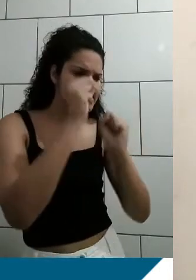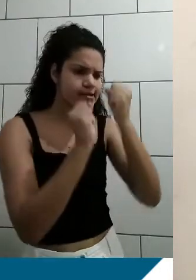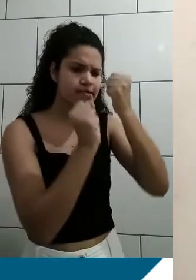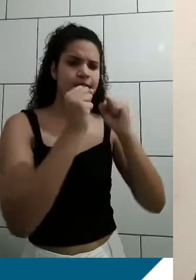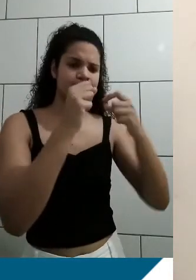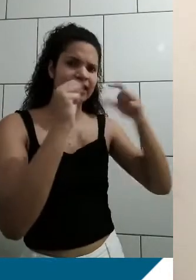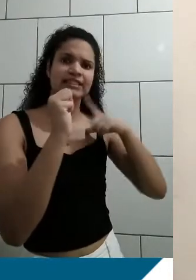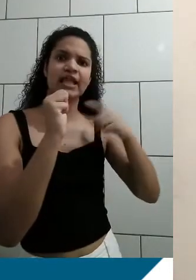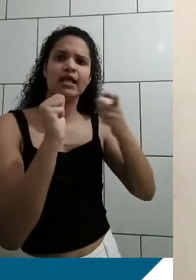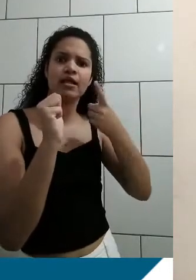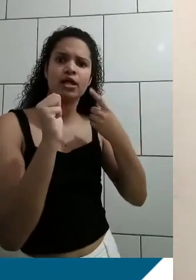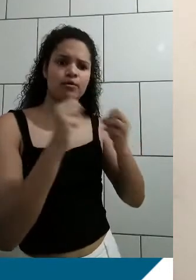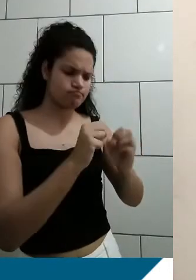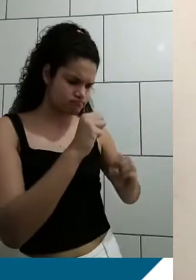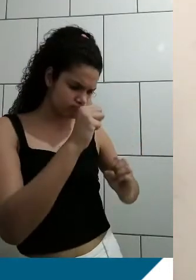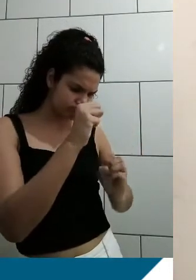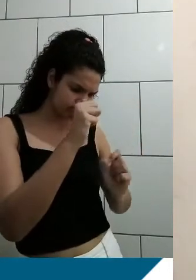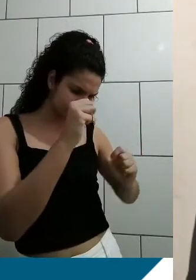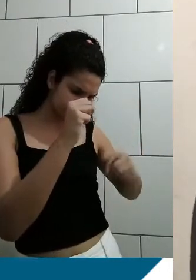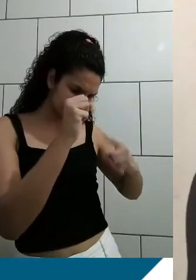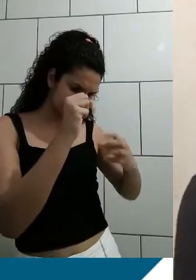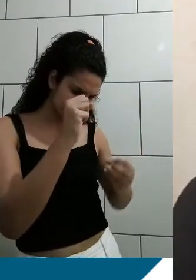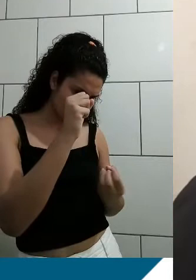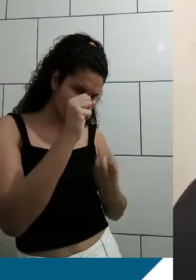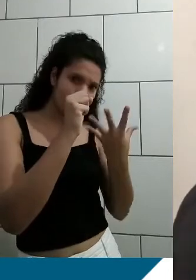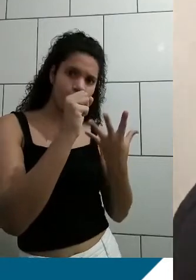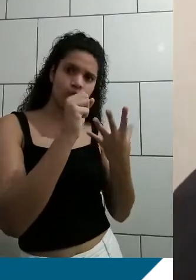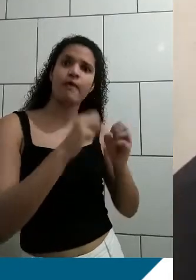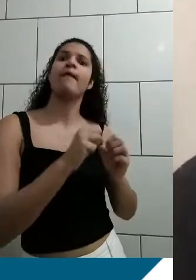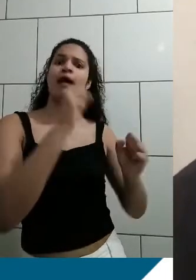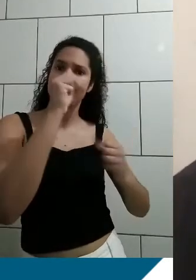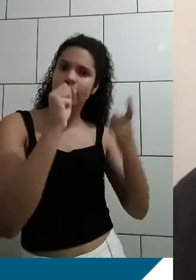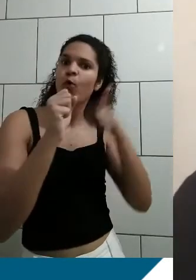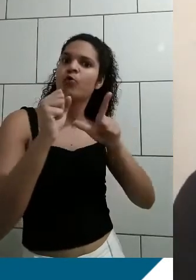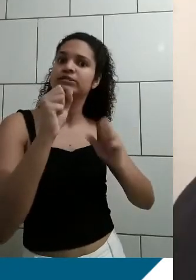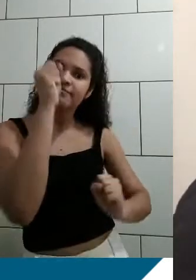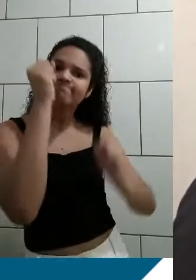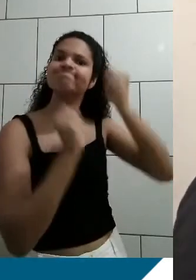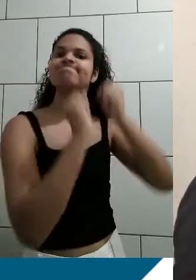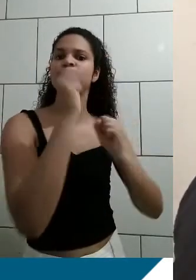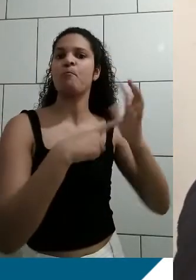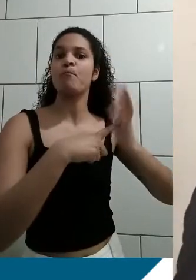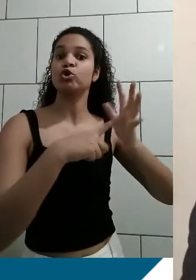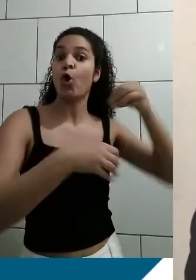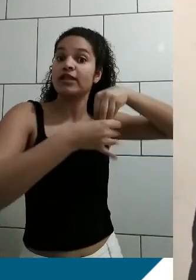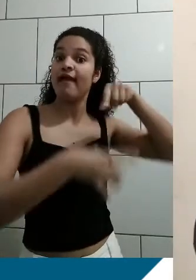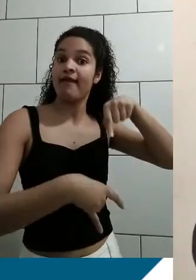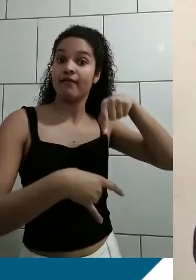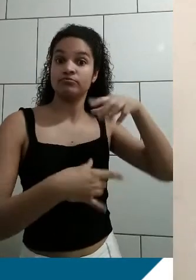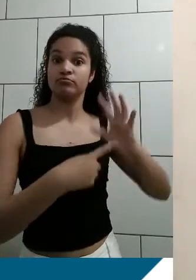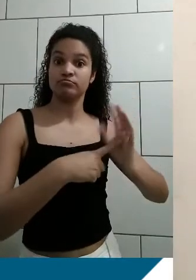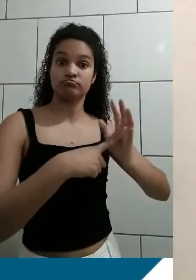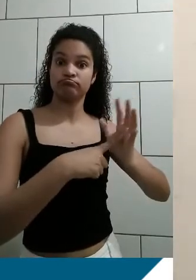movimento, que o motor se movimente, Isso dá o funcionamento da máquina girante ali. Então ocorre